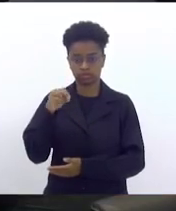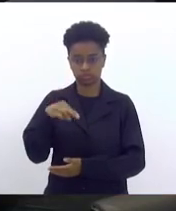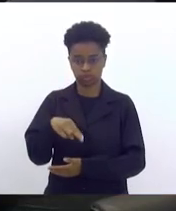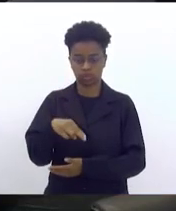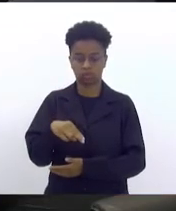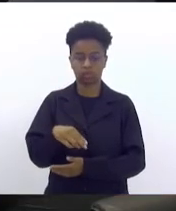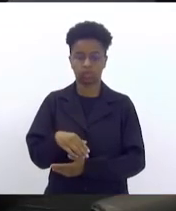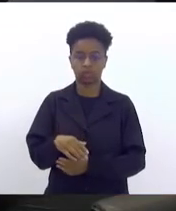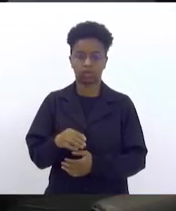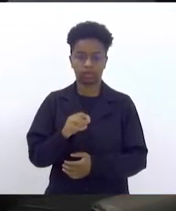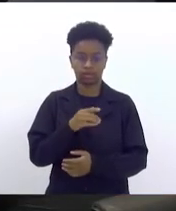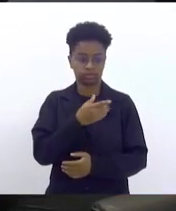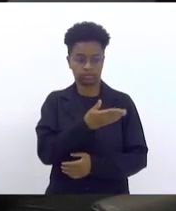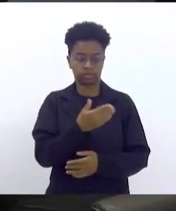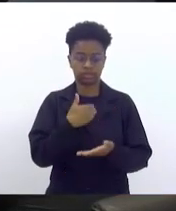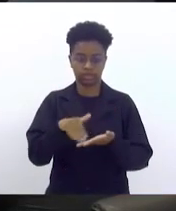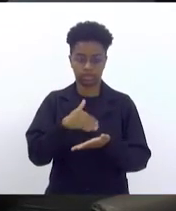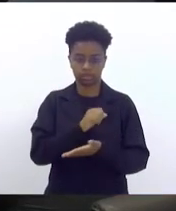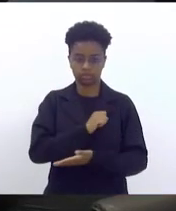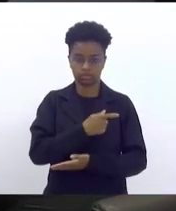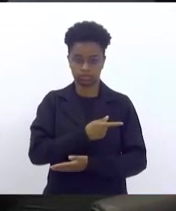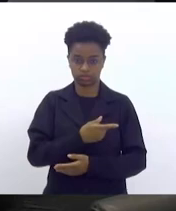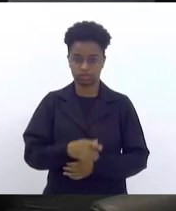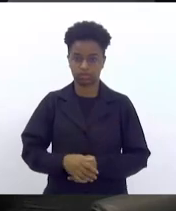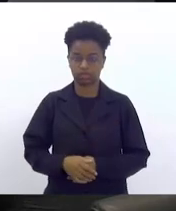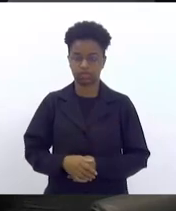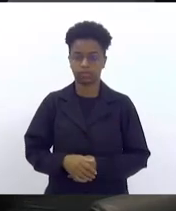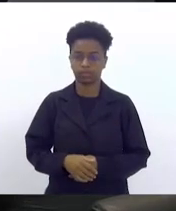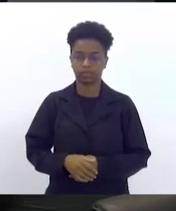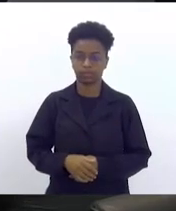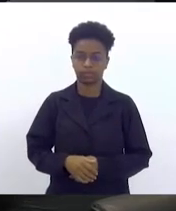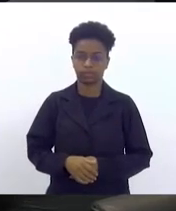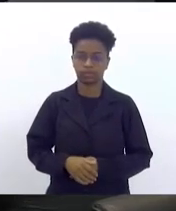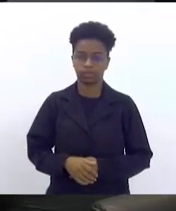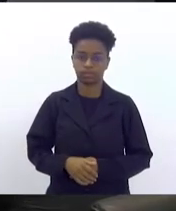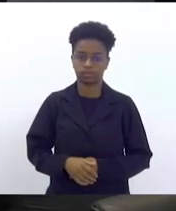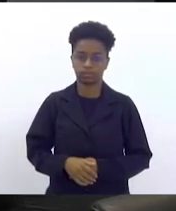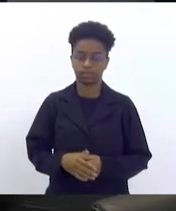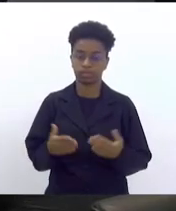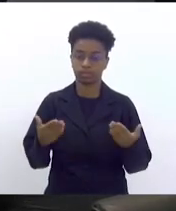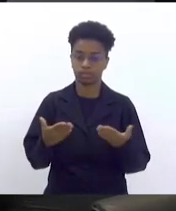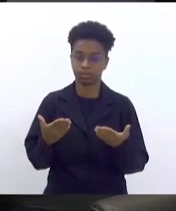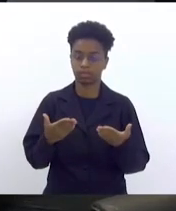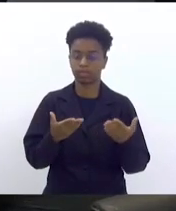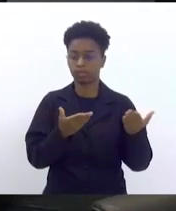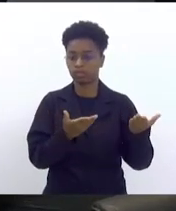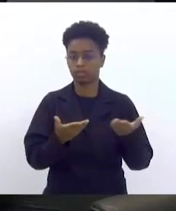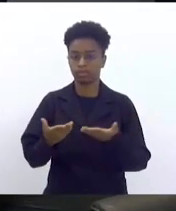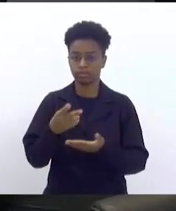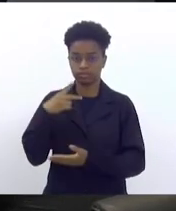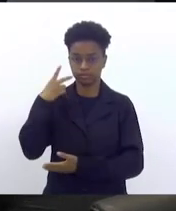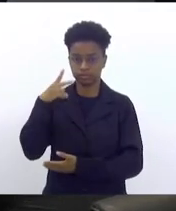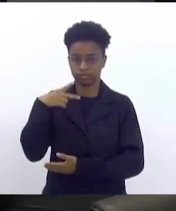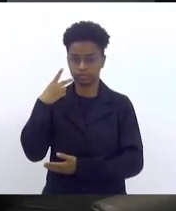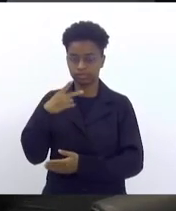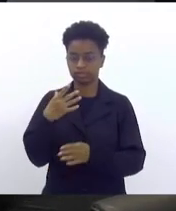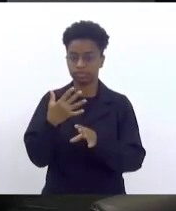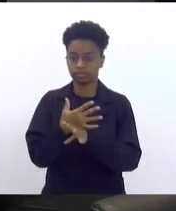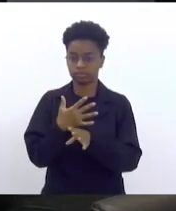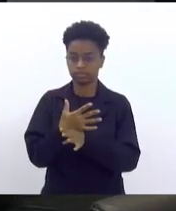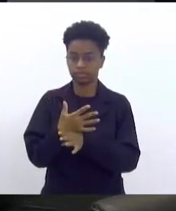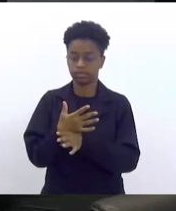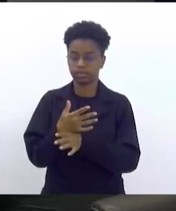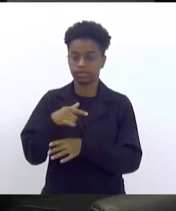no nosso na nossa audiência pública passo a palavra para vereadora da cidade de